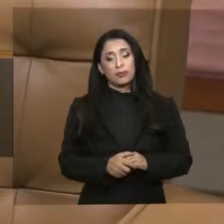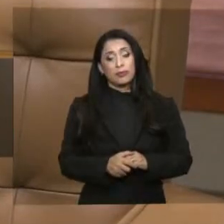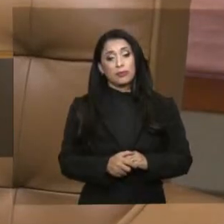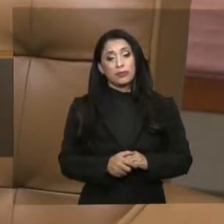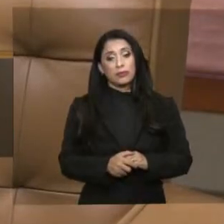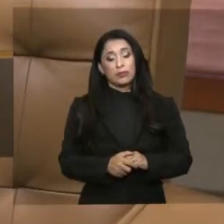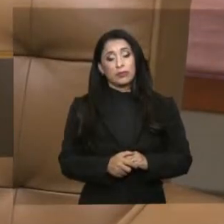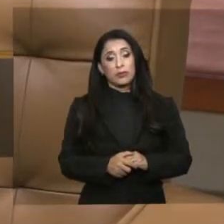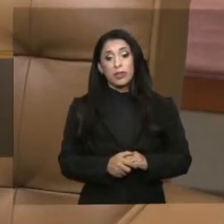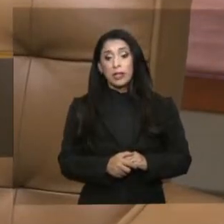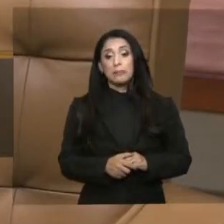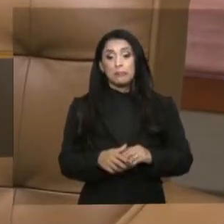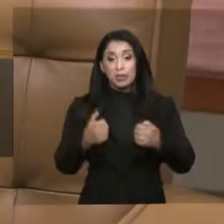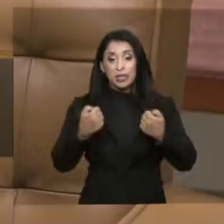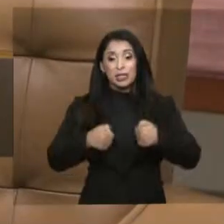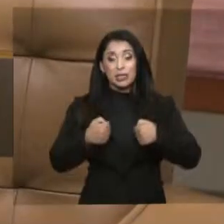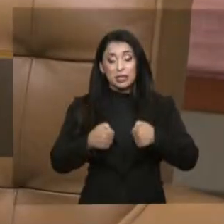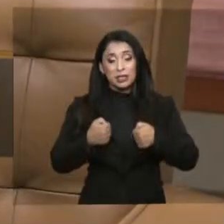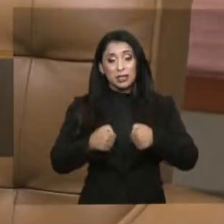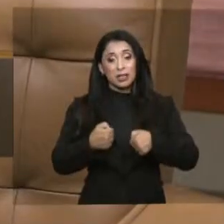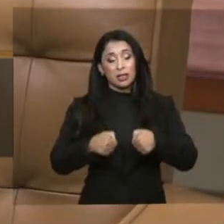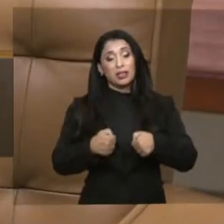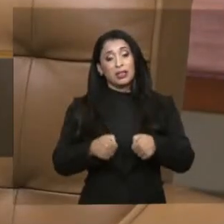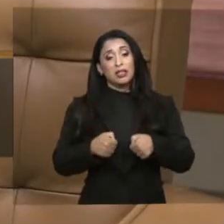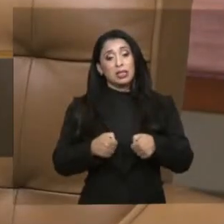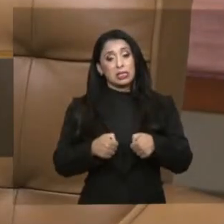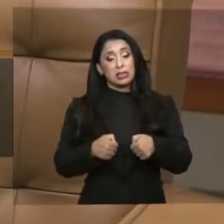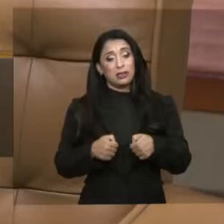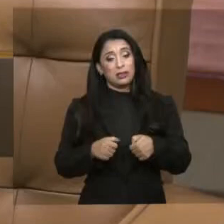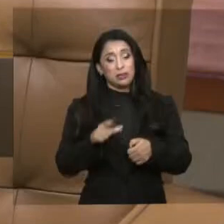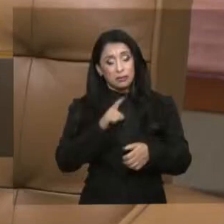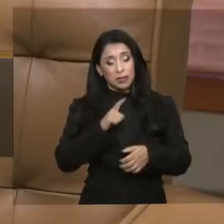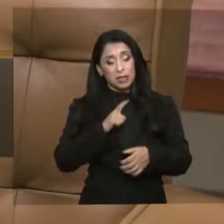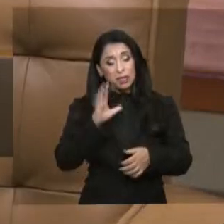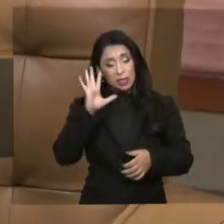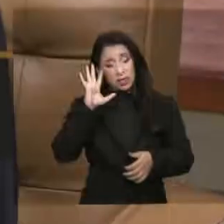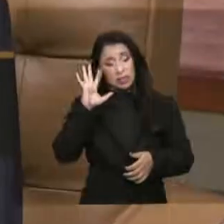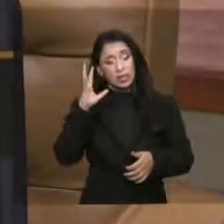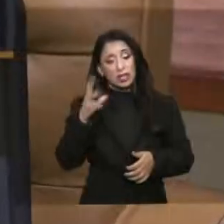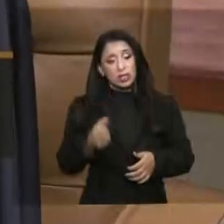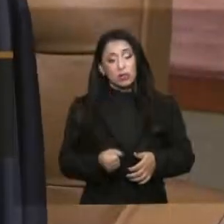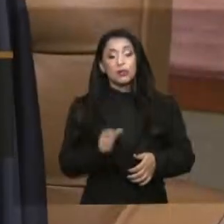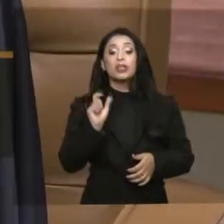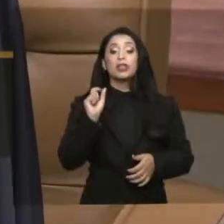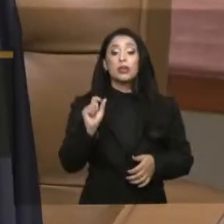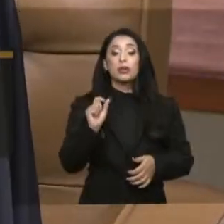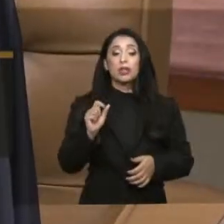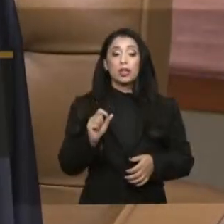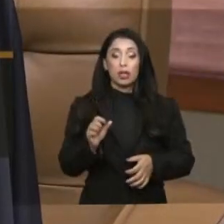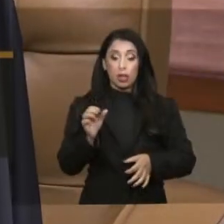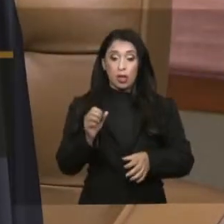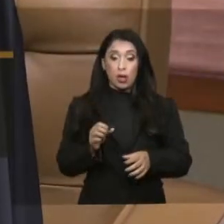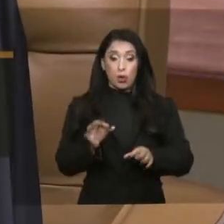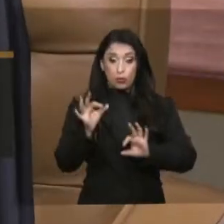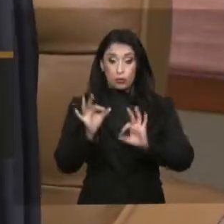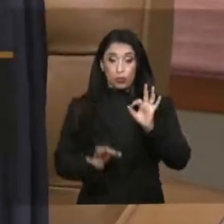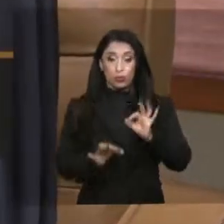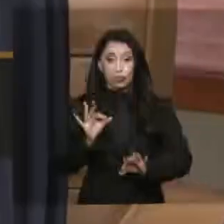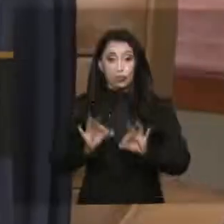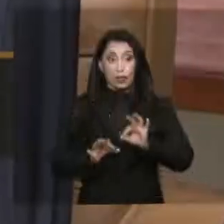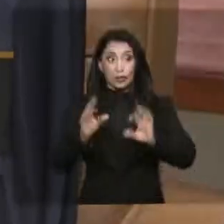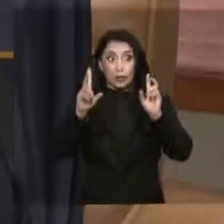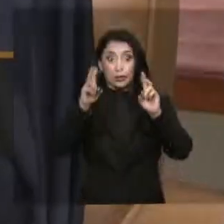própria necessidade, aplicação do princípio da necessidade, que é julgamento de matéria criminal.